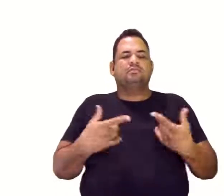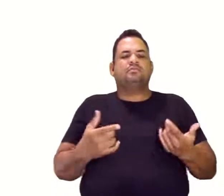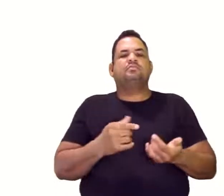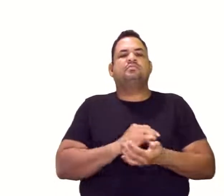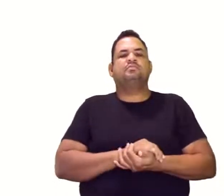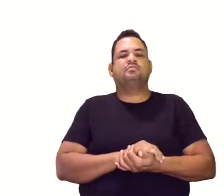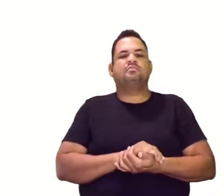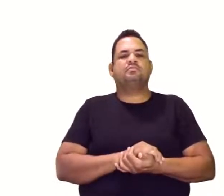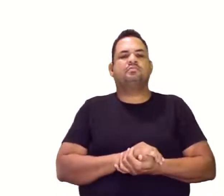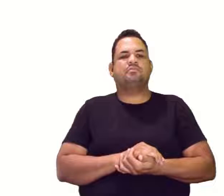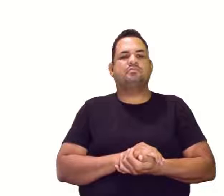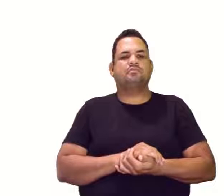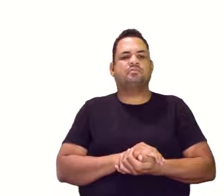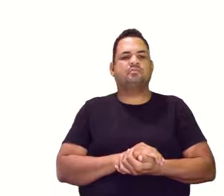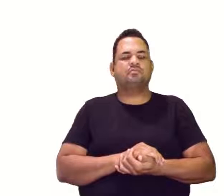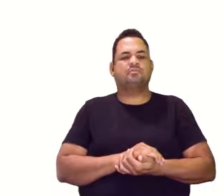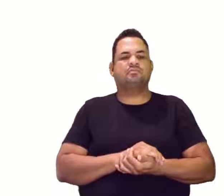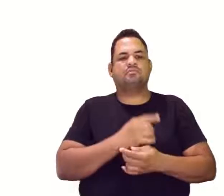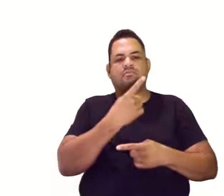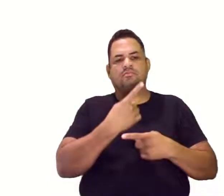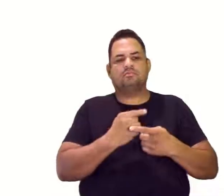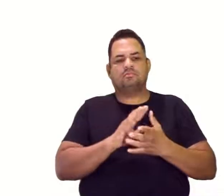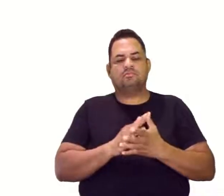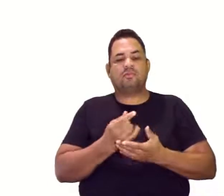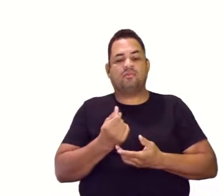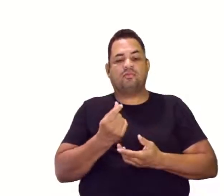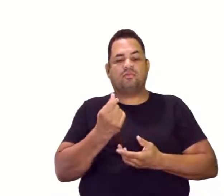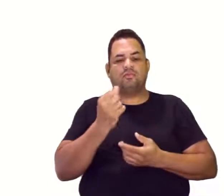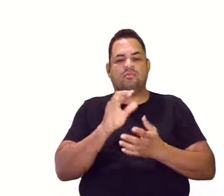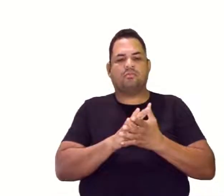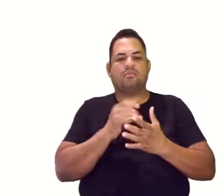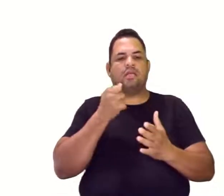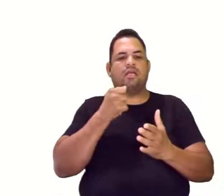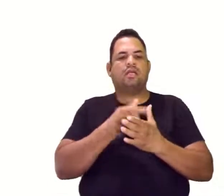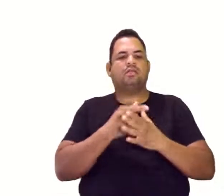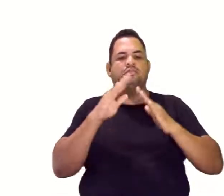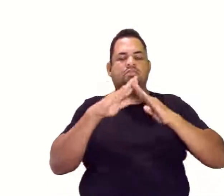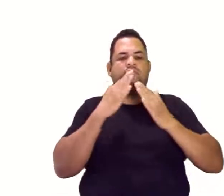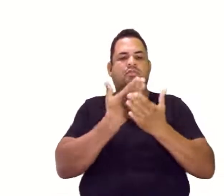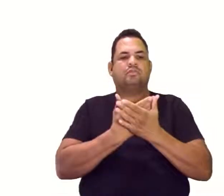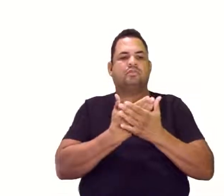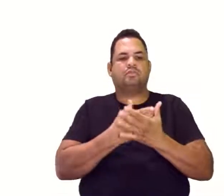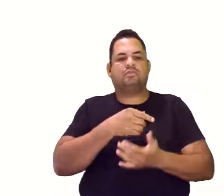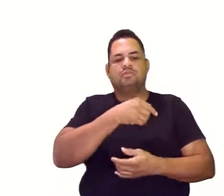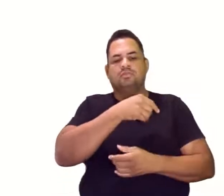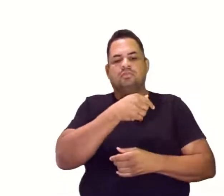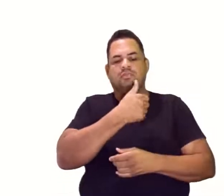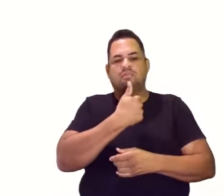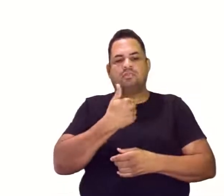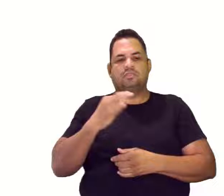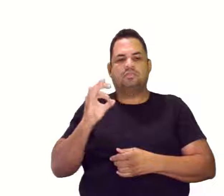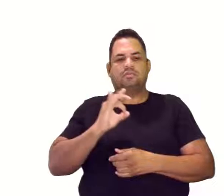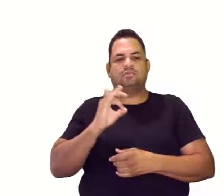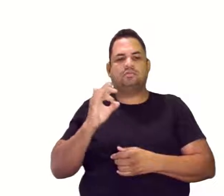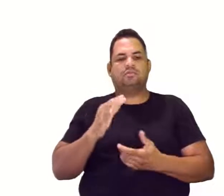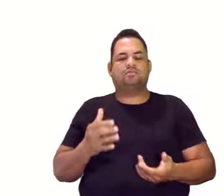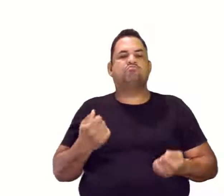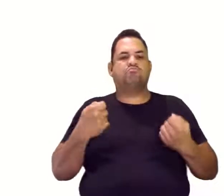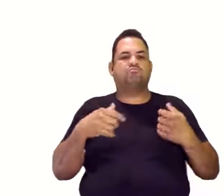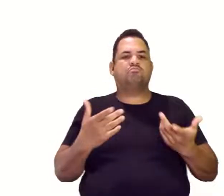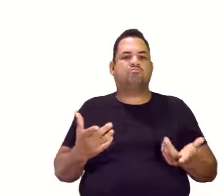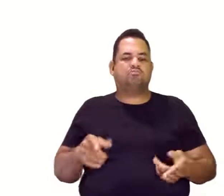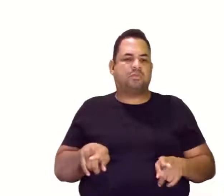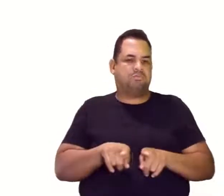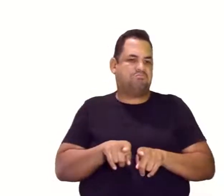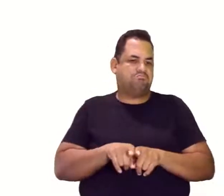do 700, que é a mensalidade na escola, né? 10% de 700, podemos fazer a mesma coisa, né?